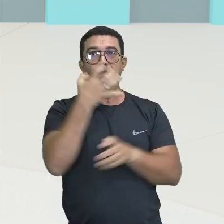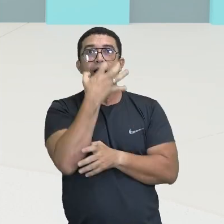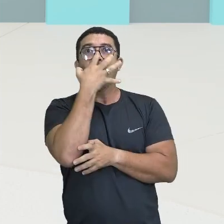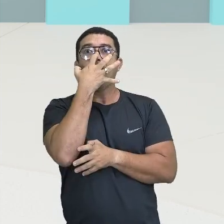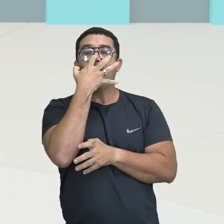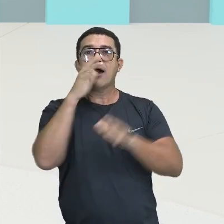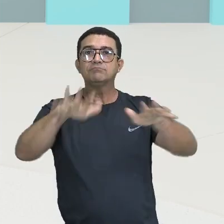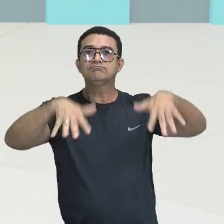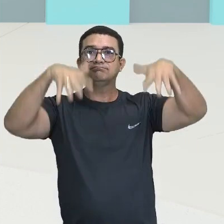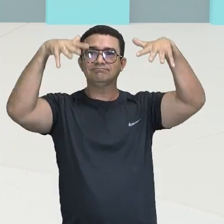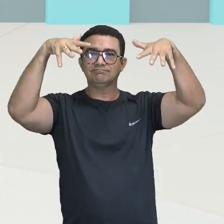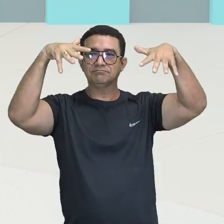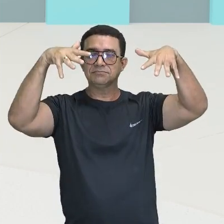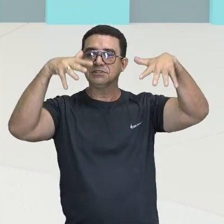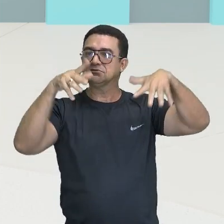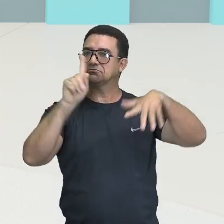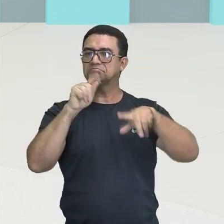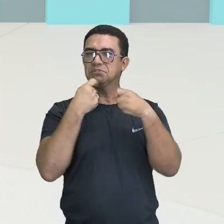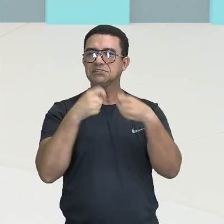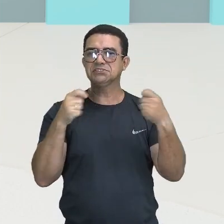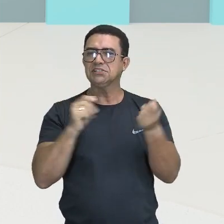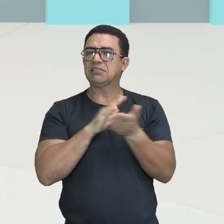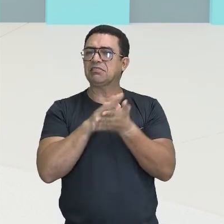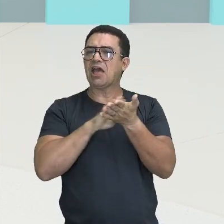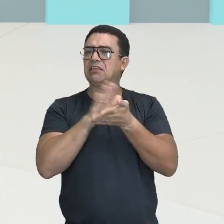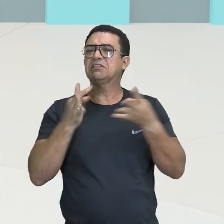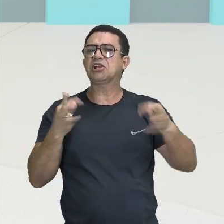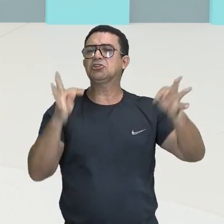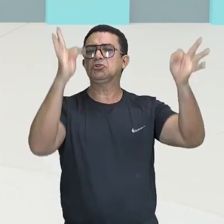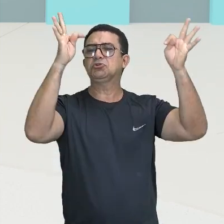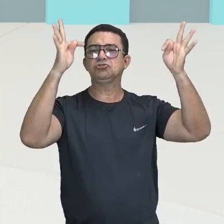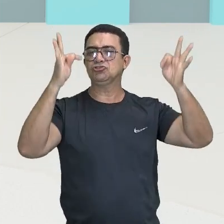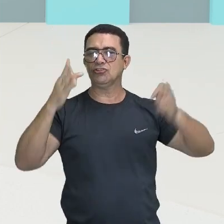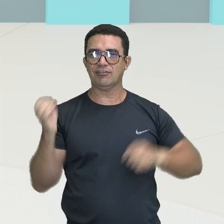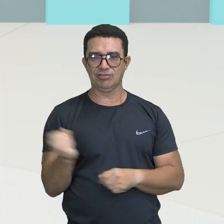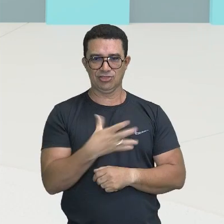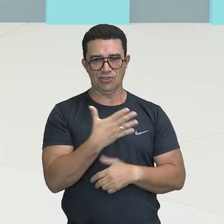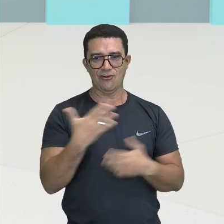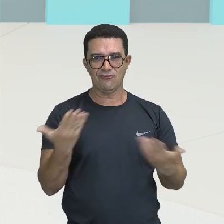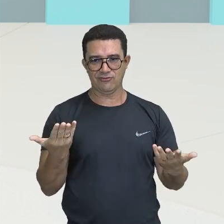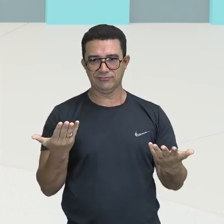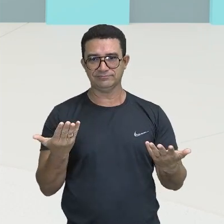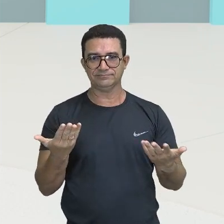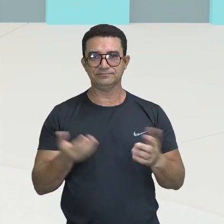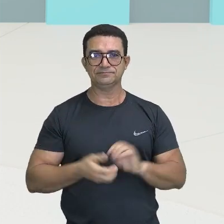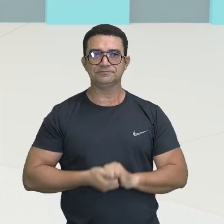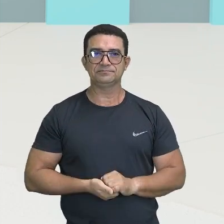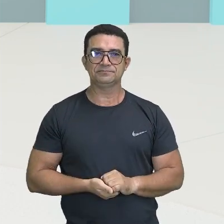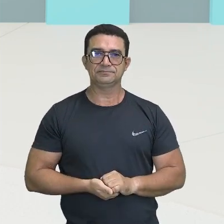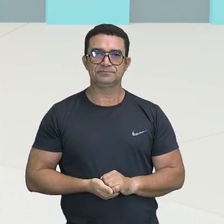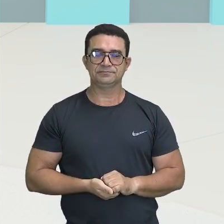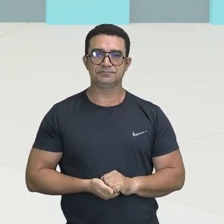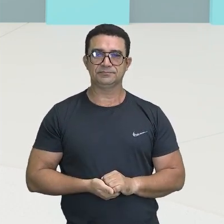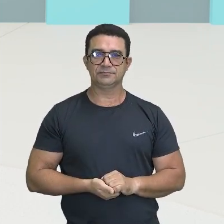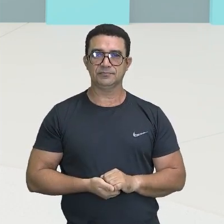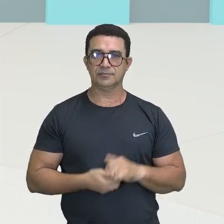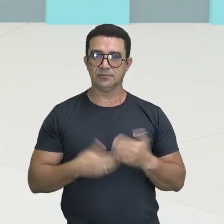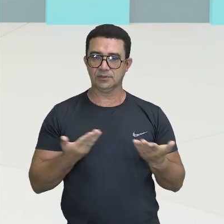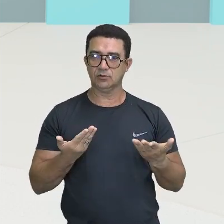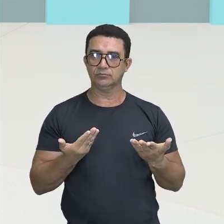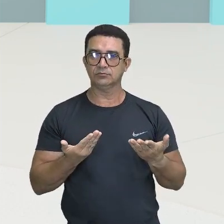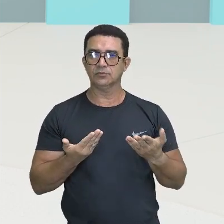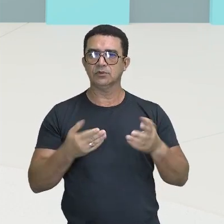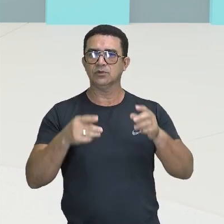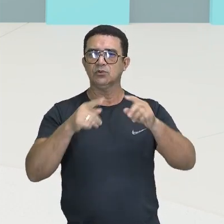o uso de nenhuma tecnologia rebuscada ou de última geração. O fundo negro,